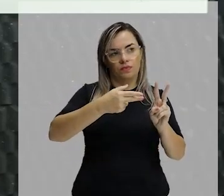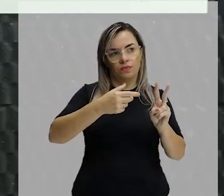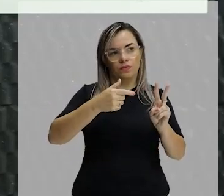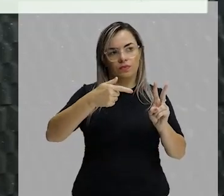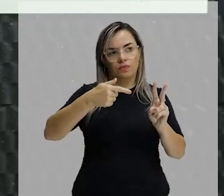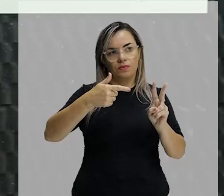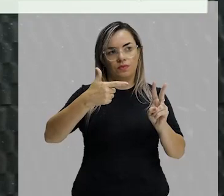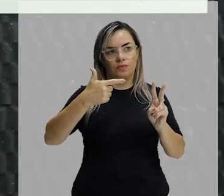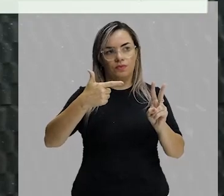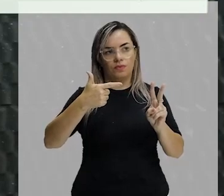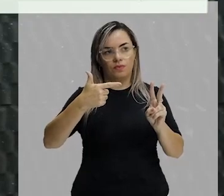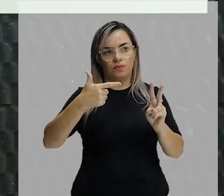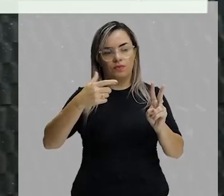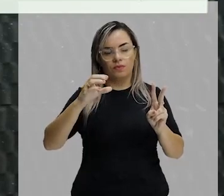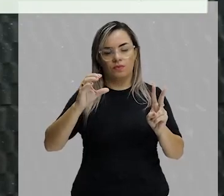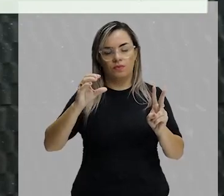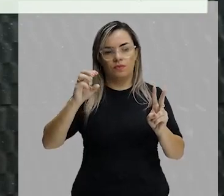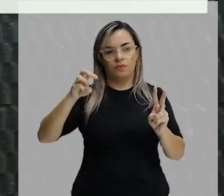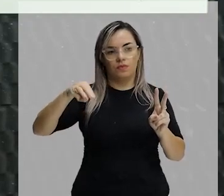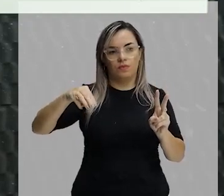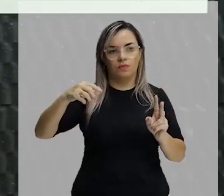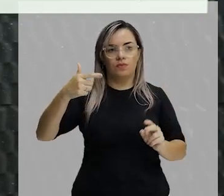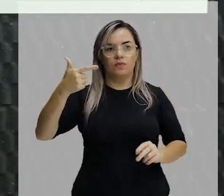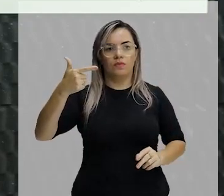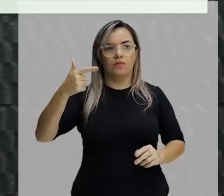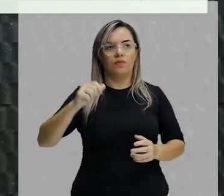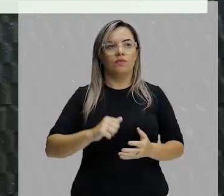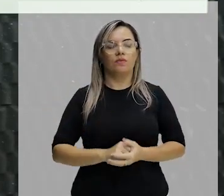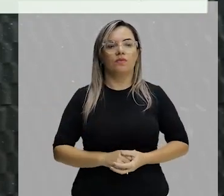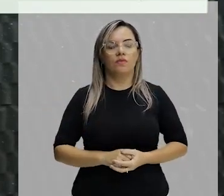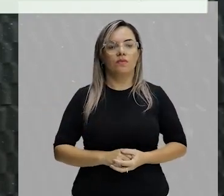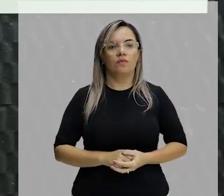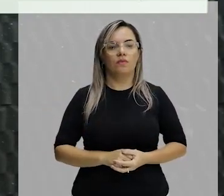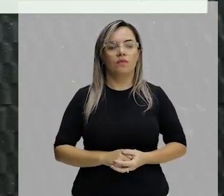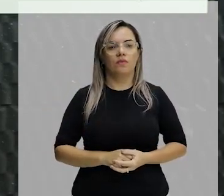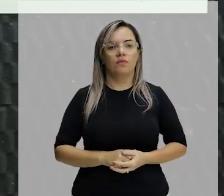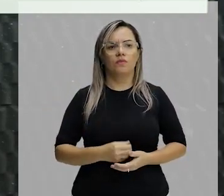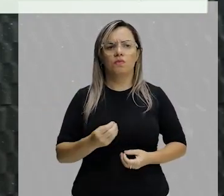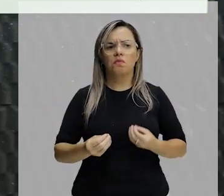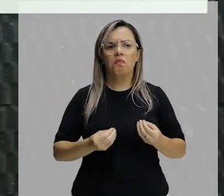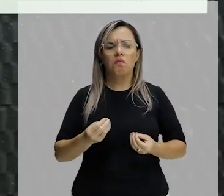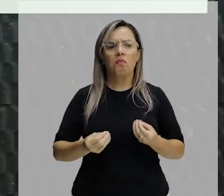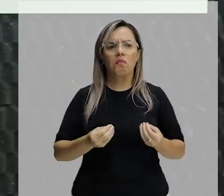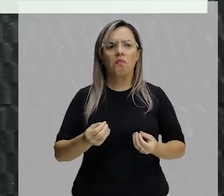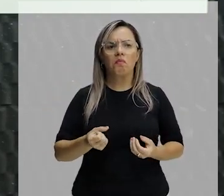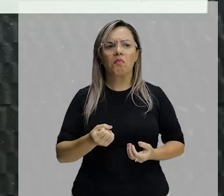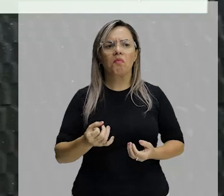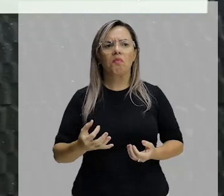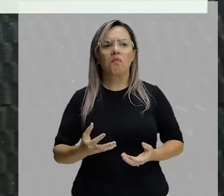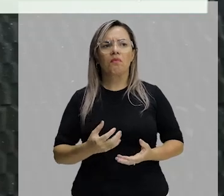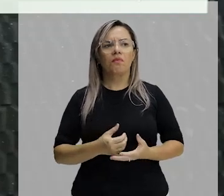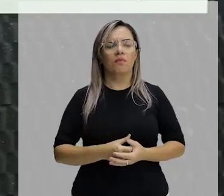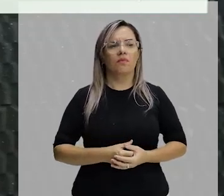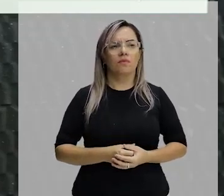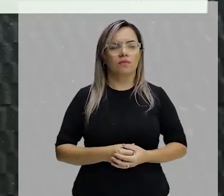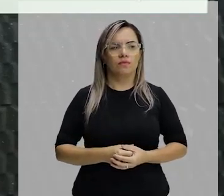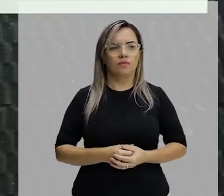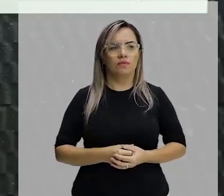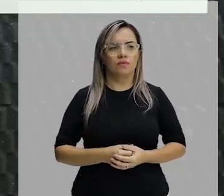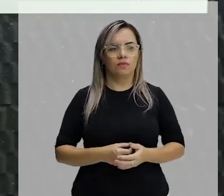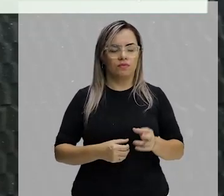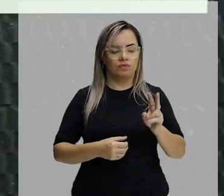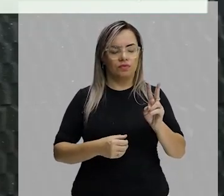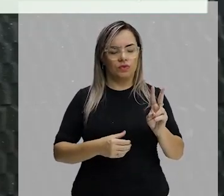72 centímetros quadrados. Tá? Como é que a gente faz para calcular essa aresta? Olha, a gente sabe